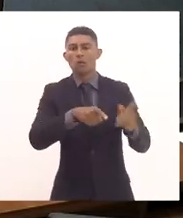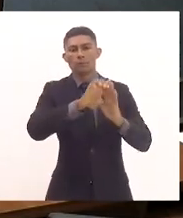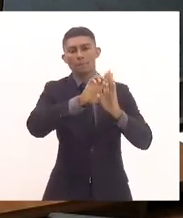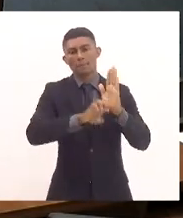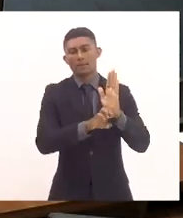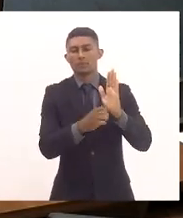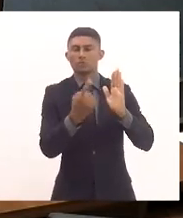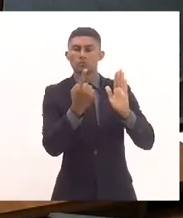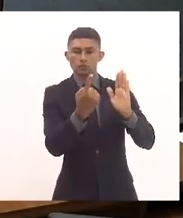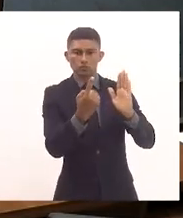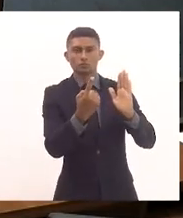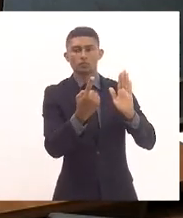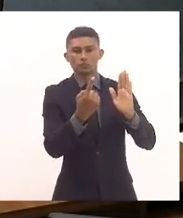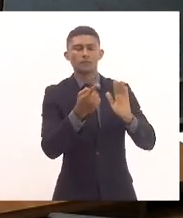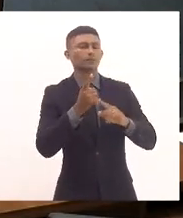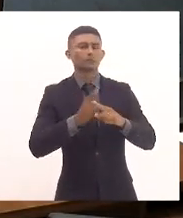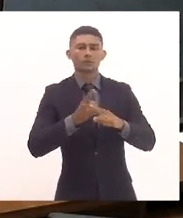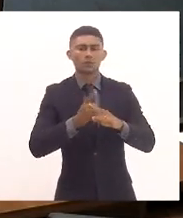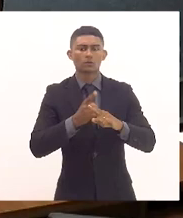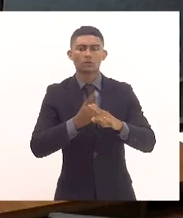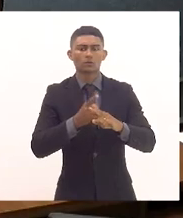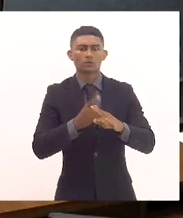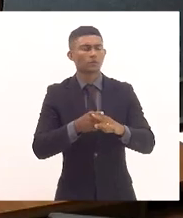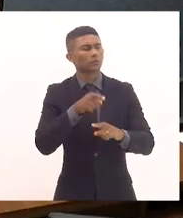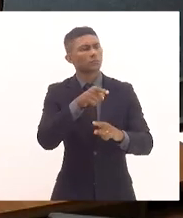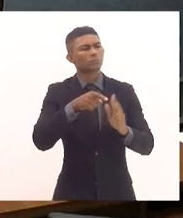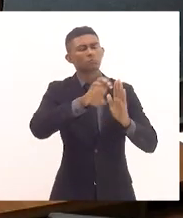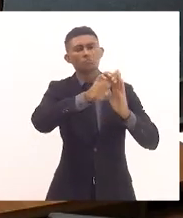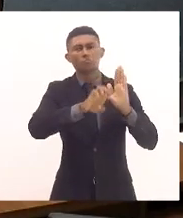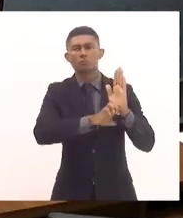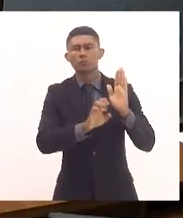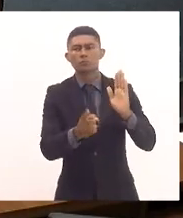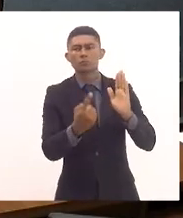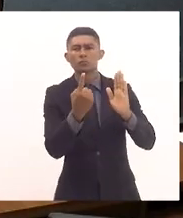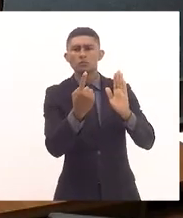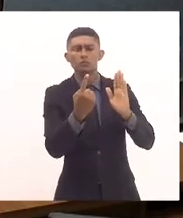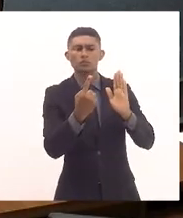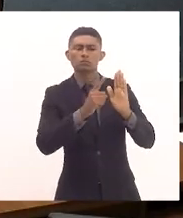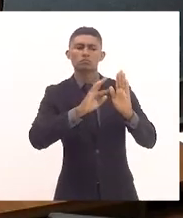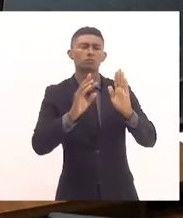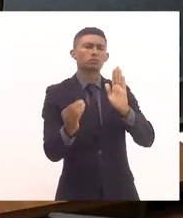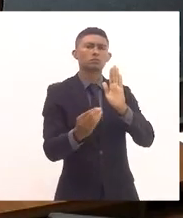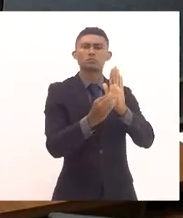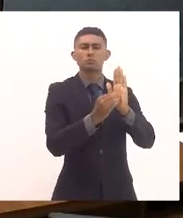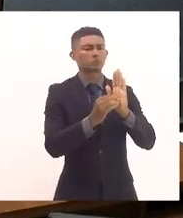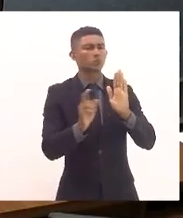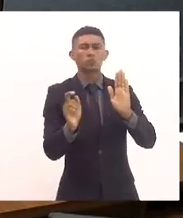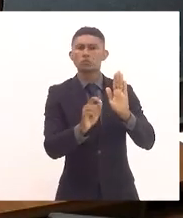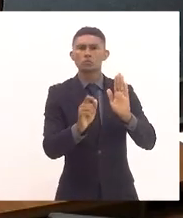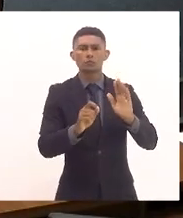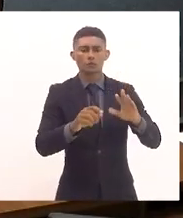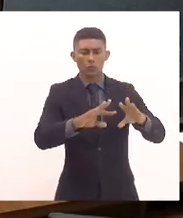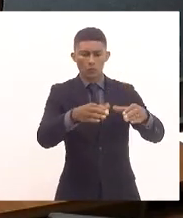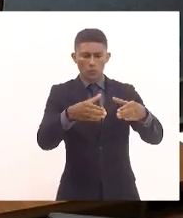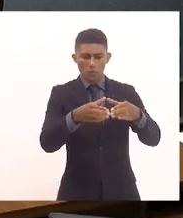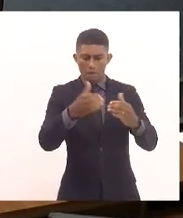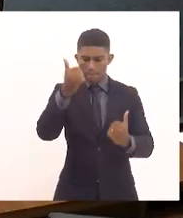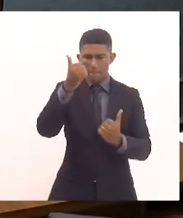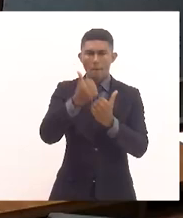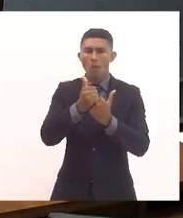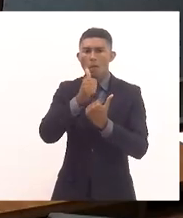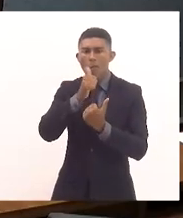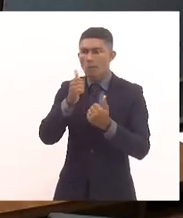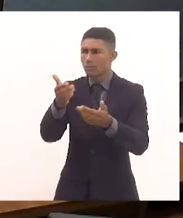1, porque ela institui, a emenda institui grupos de apoio às